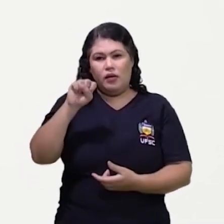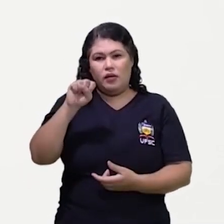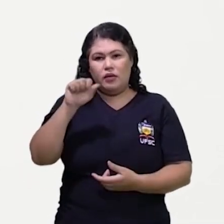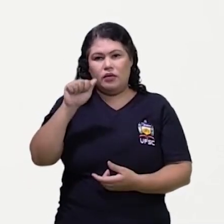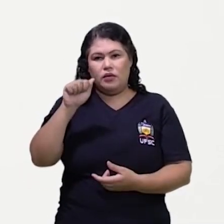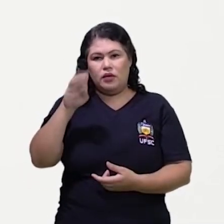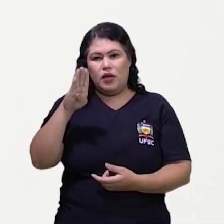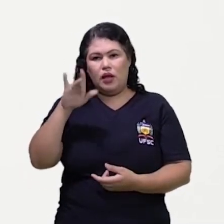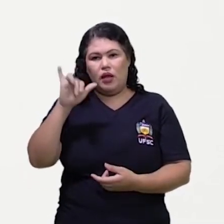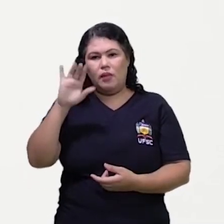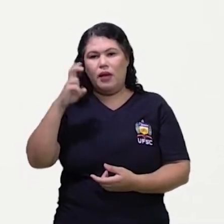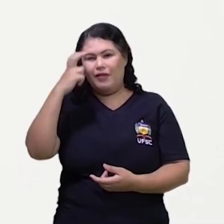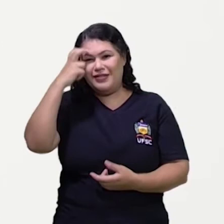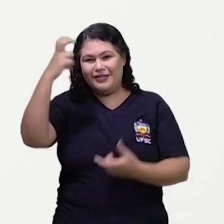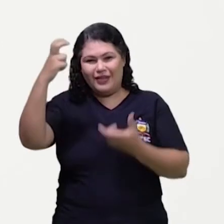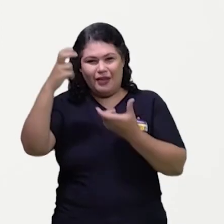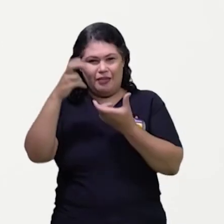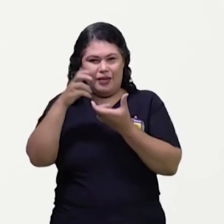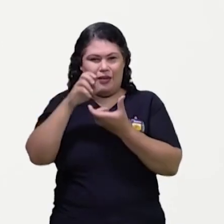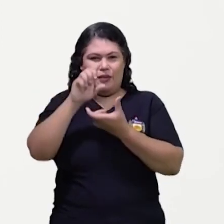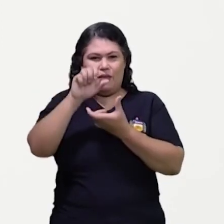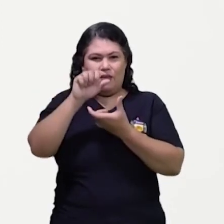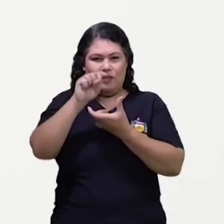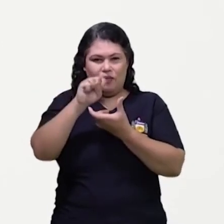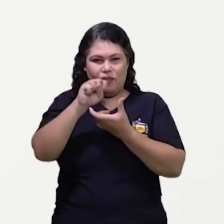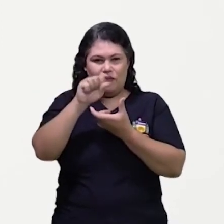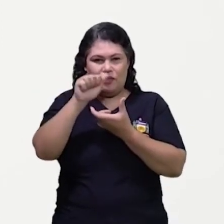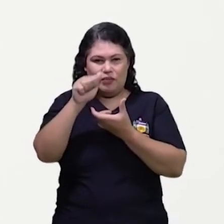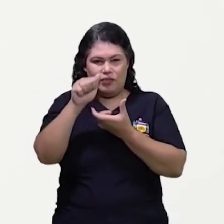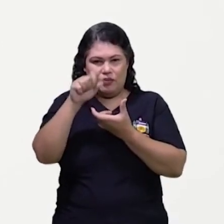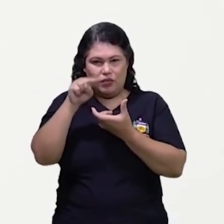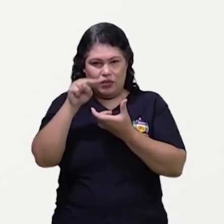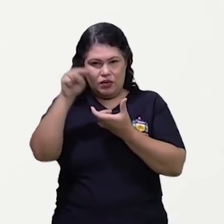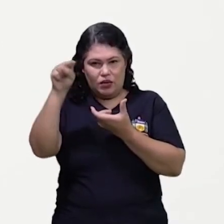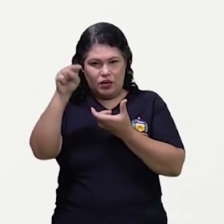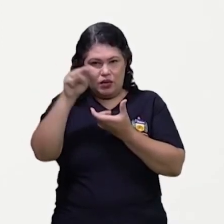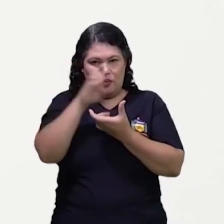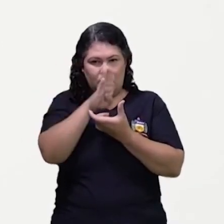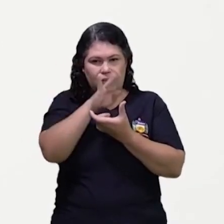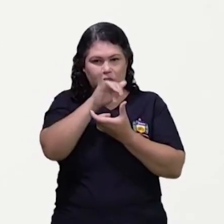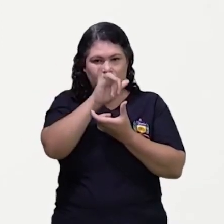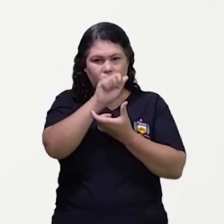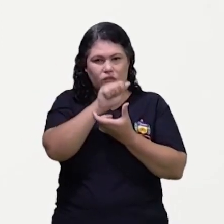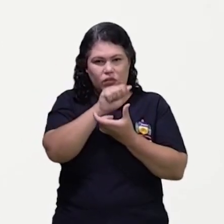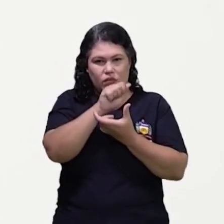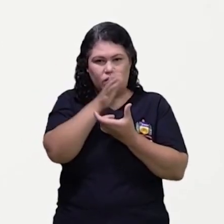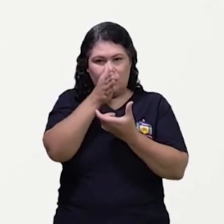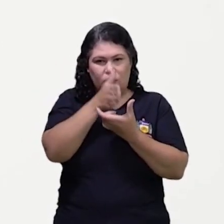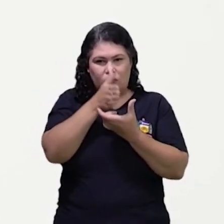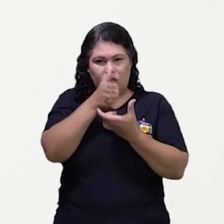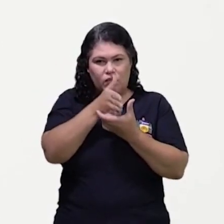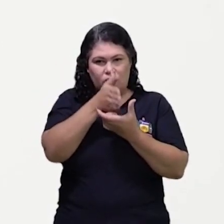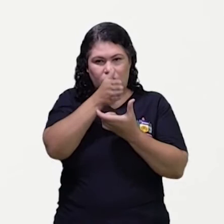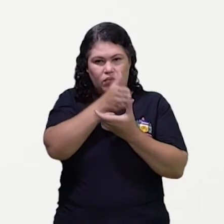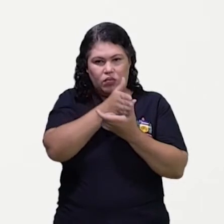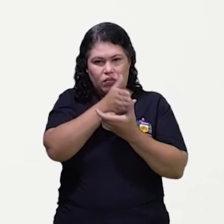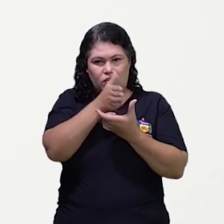Sábia. Deixa eu marcar aqui a sílaba tônica, ó. Sábia. Deixa eu voltar. Aqui,